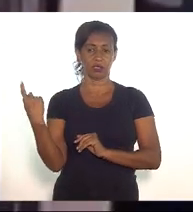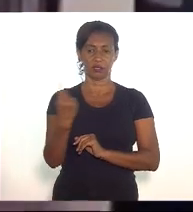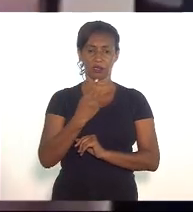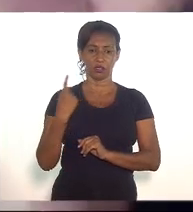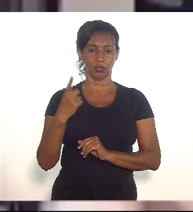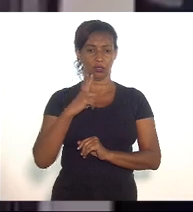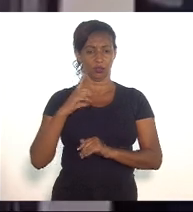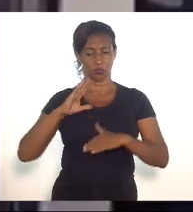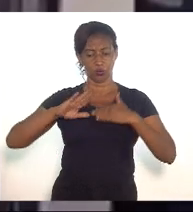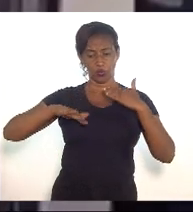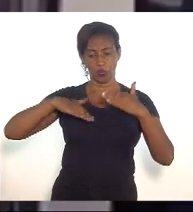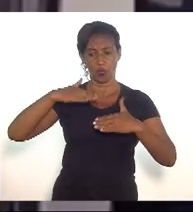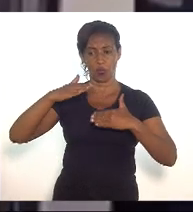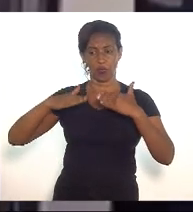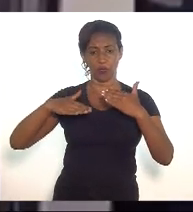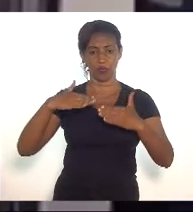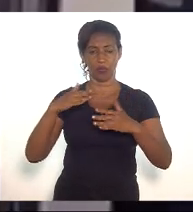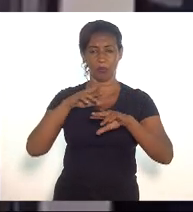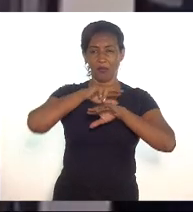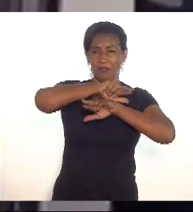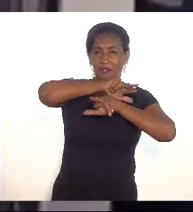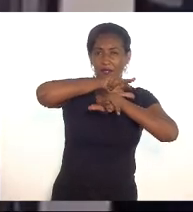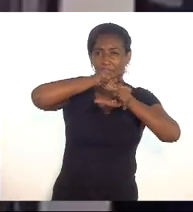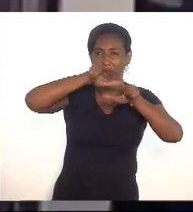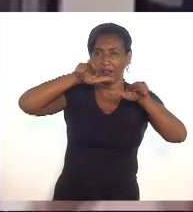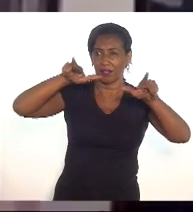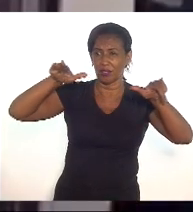o envolvimento de